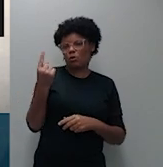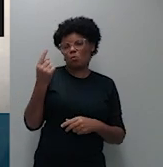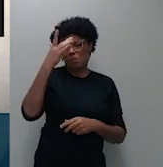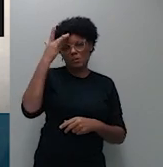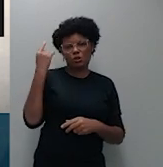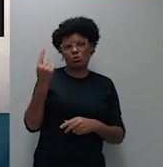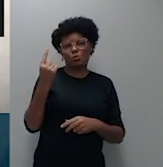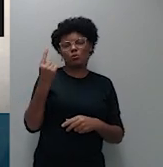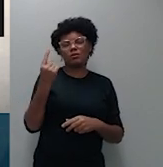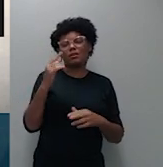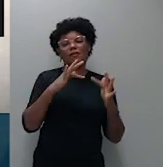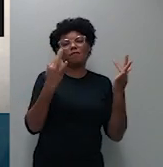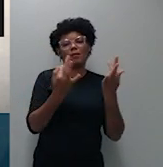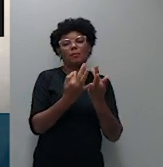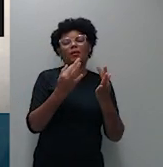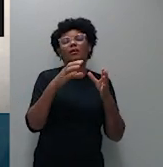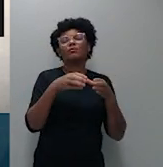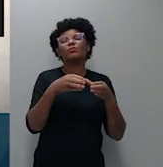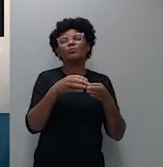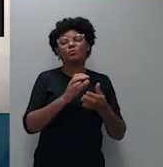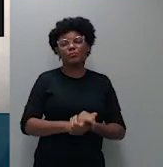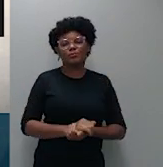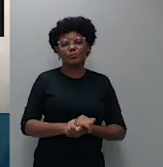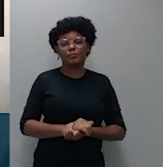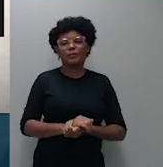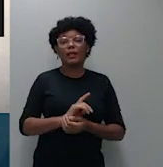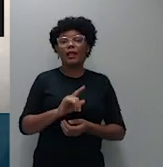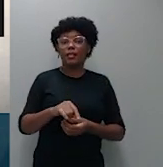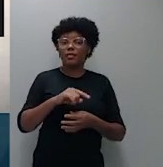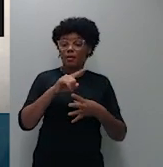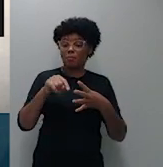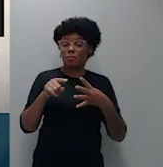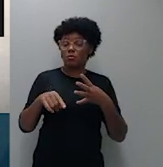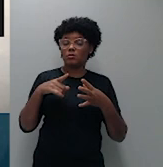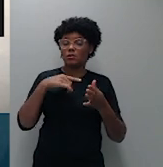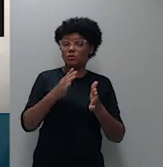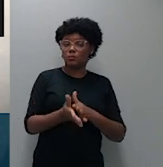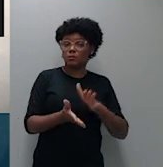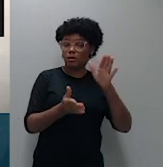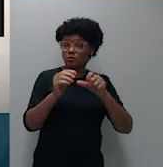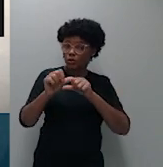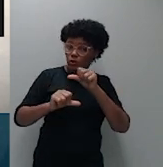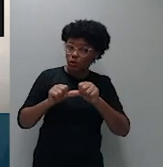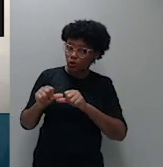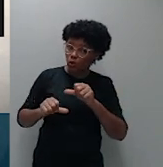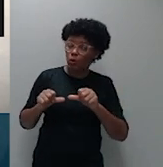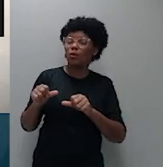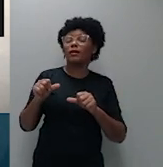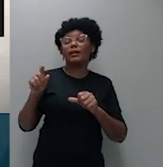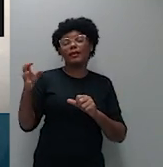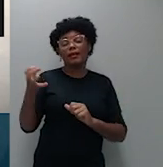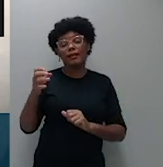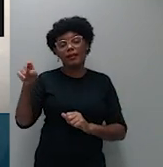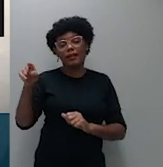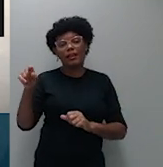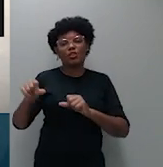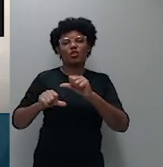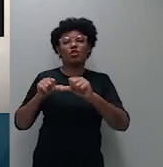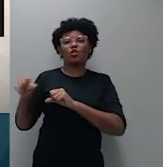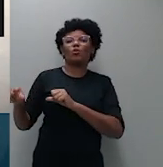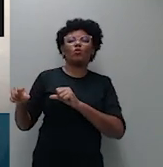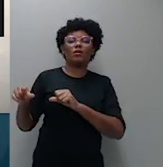grupo familiar a modificação pretendida Altera a própria